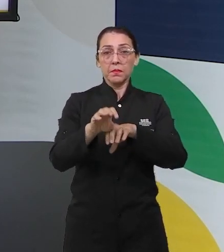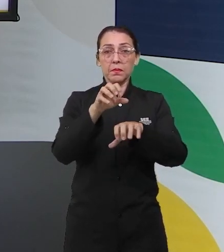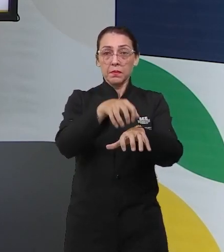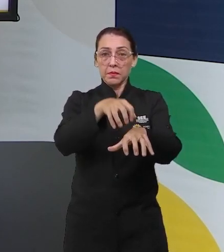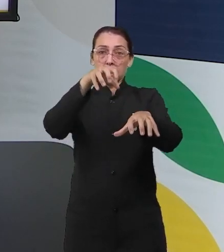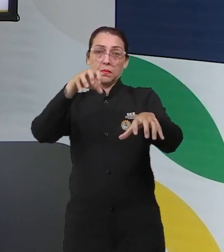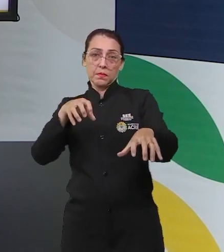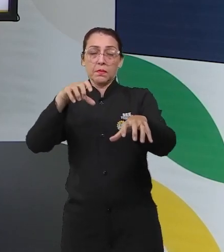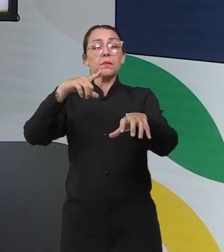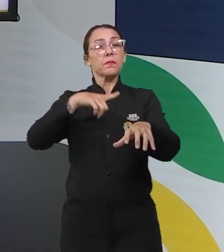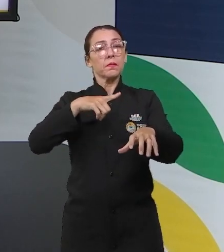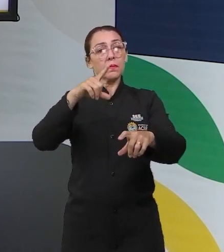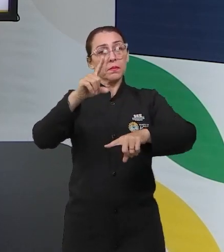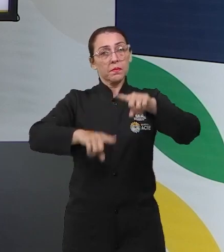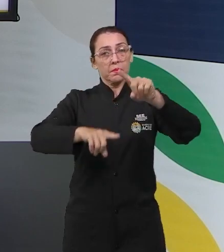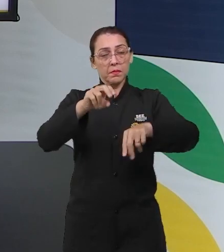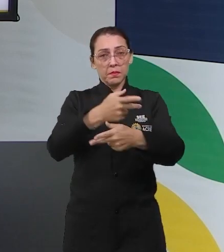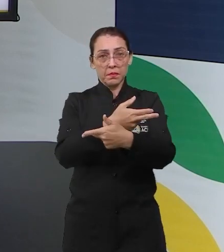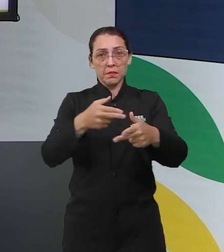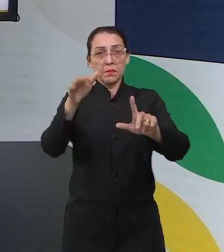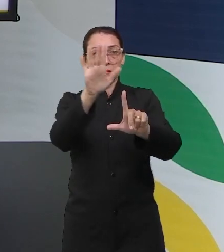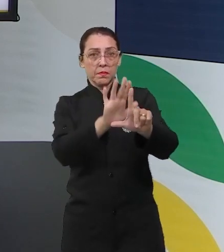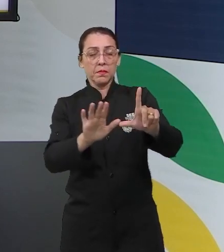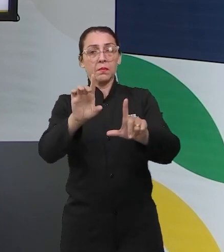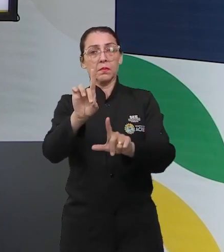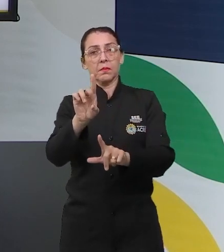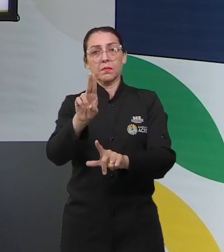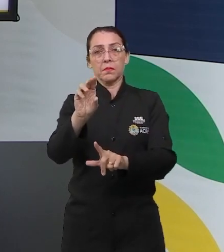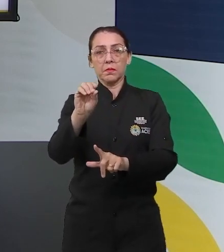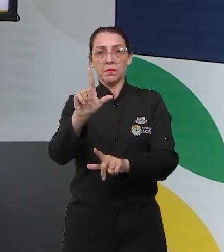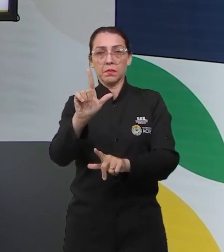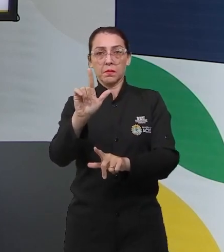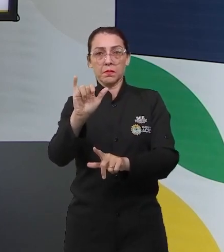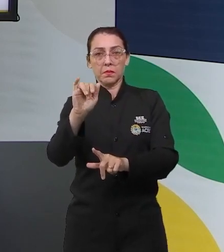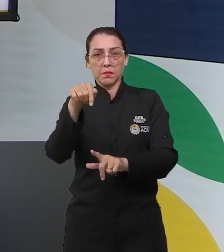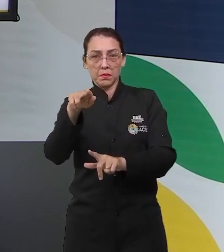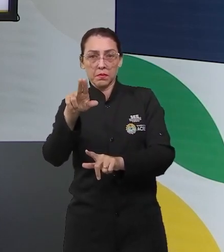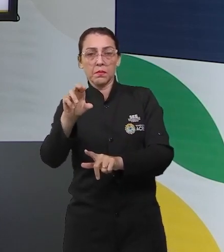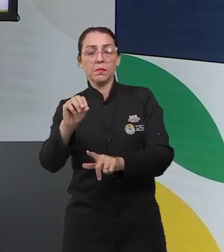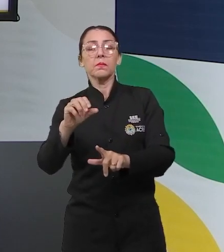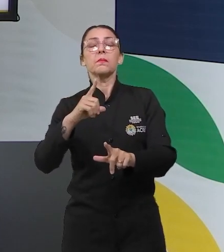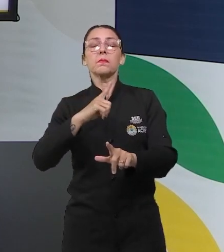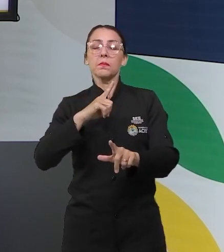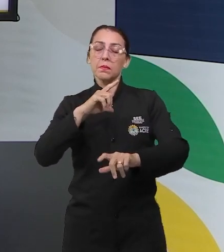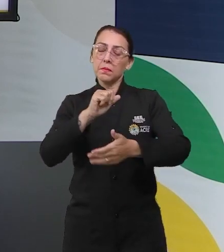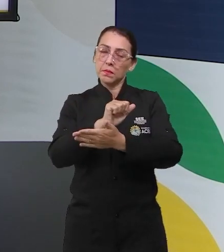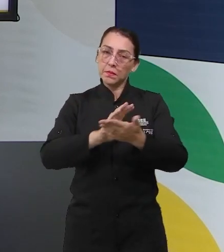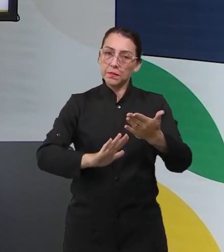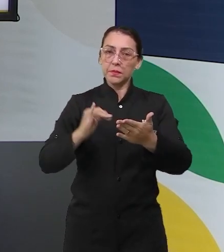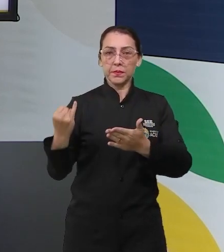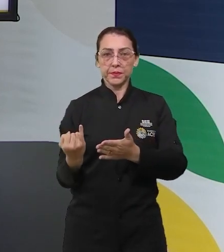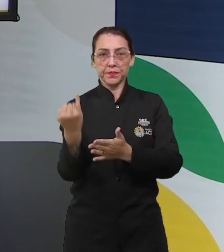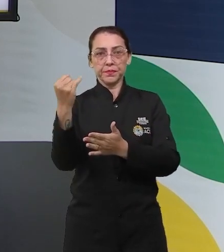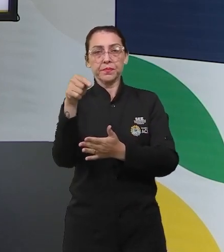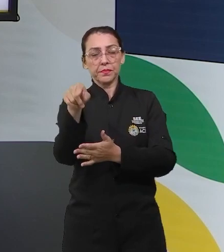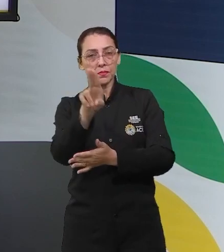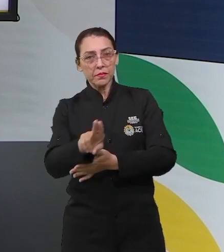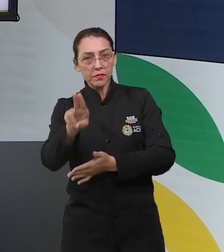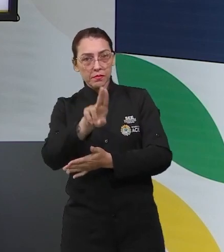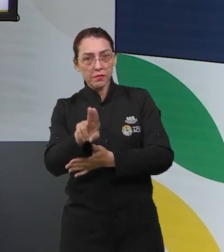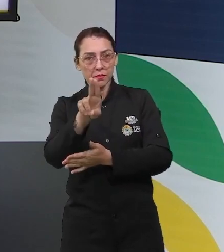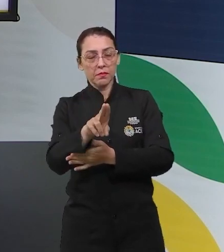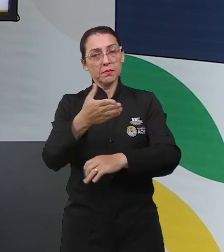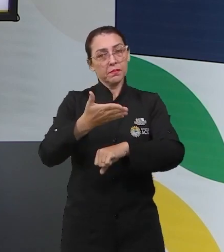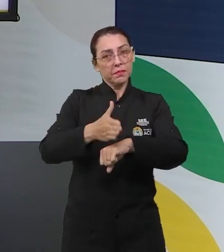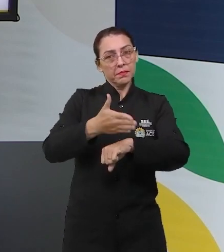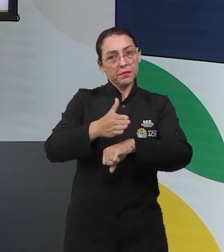esse material. E nas diversas plataformas, Duolingo, o Blá, tem esses exercícios, tá? É importante você utilizá-los e